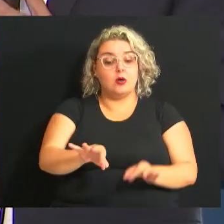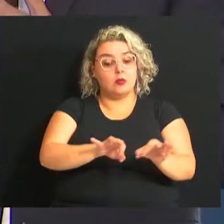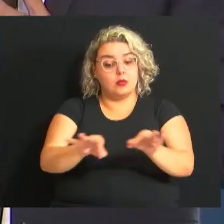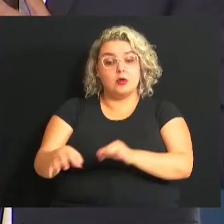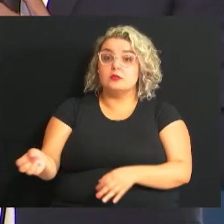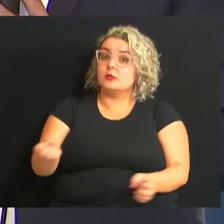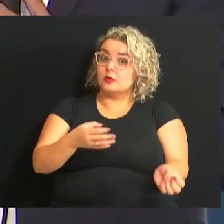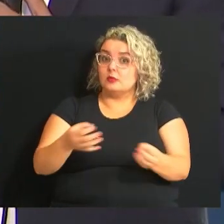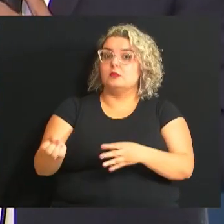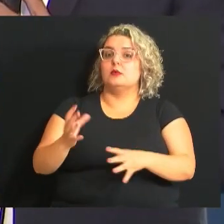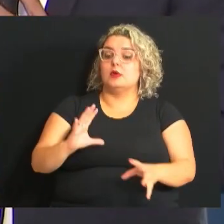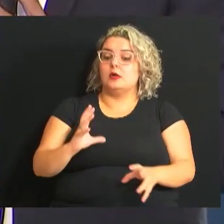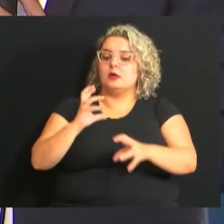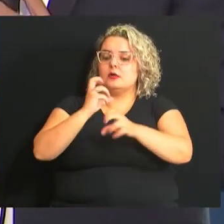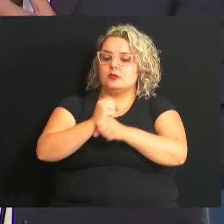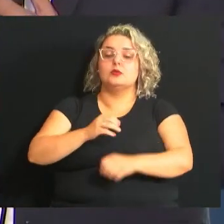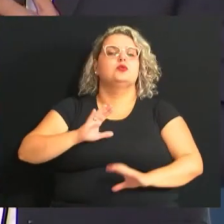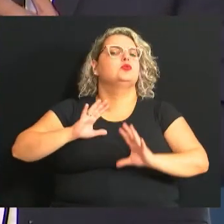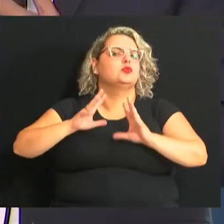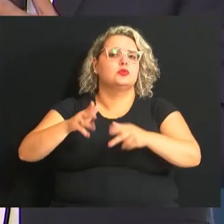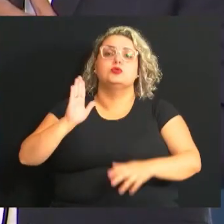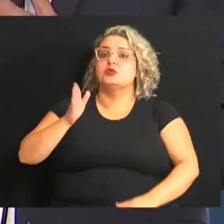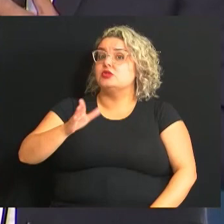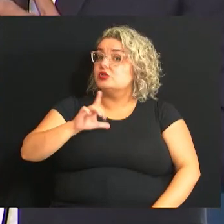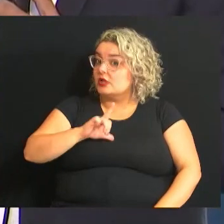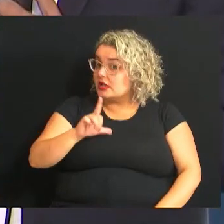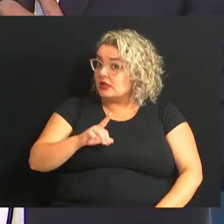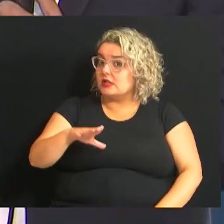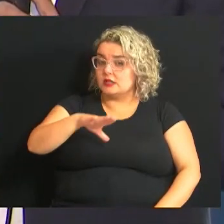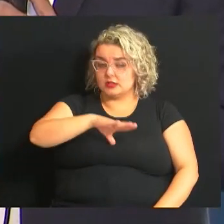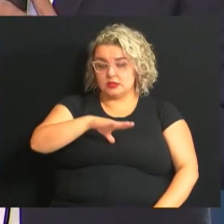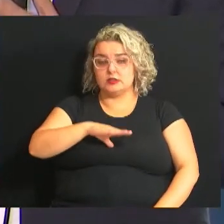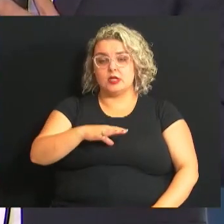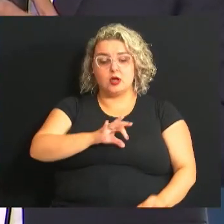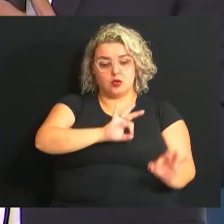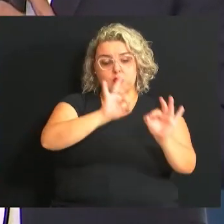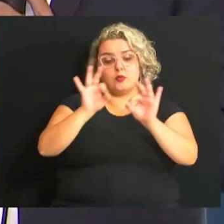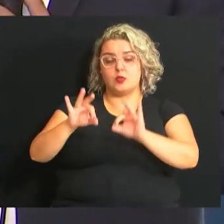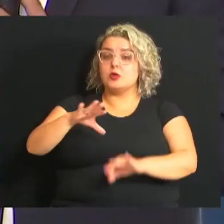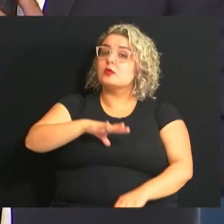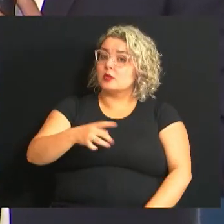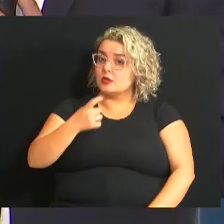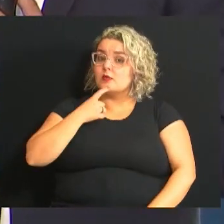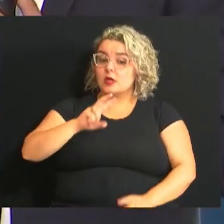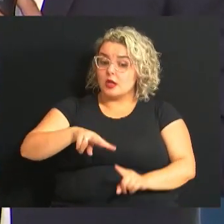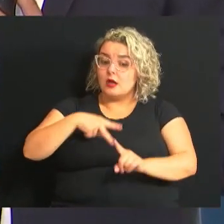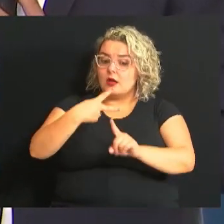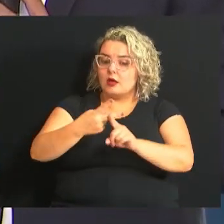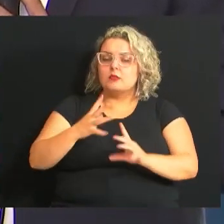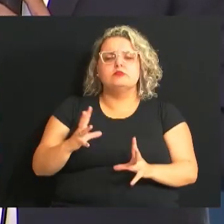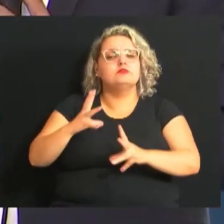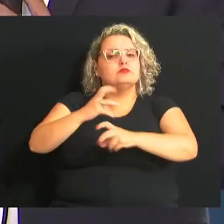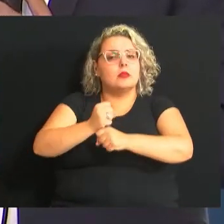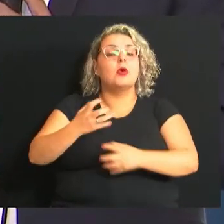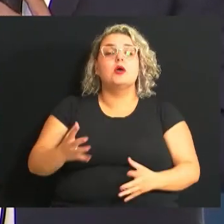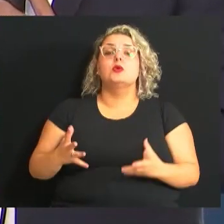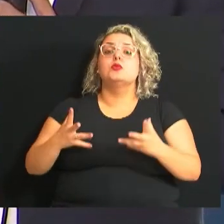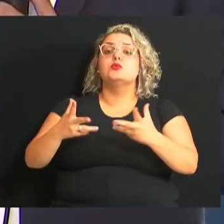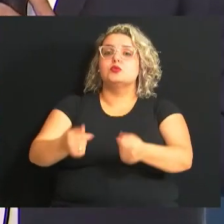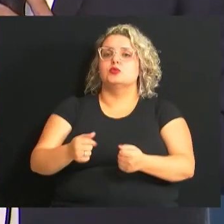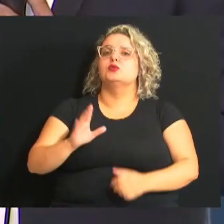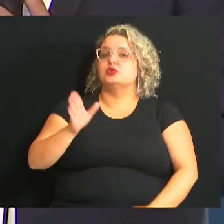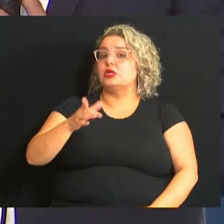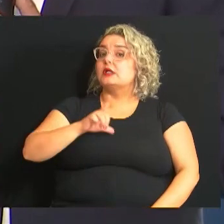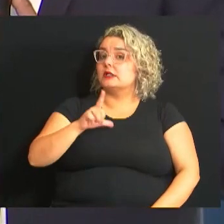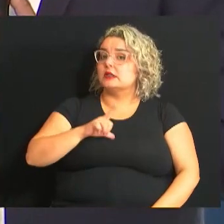a tudo aquilo que já existe no município, e o programa Monitora Campinas vem acrescentar, vem a somar tudo isso que já existe. Nosso objetivo é ter uma